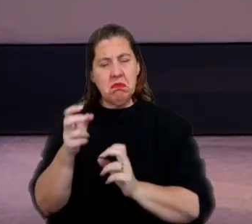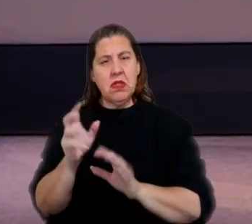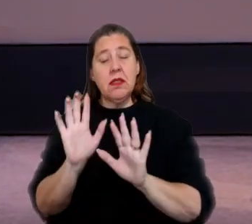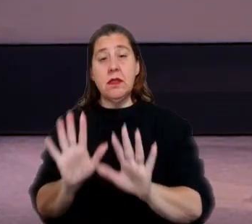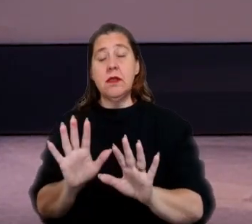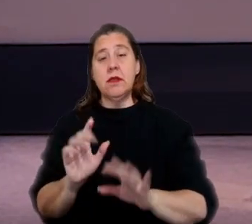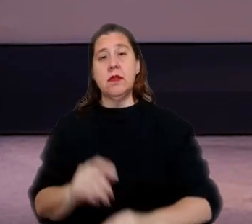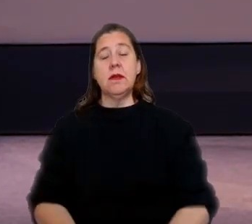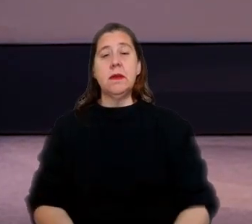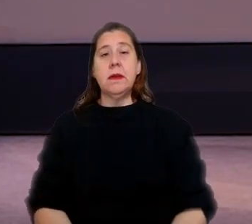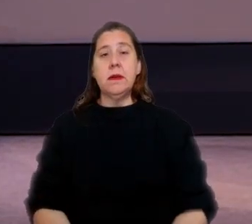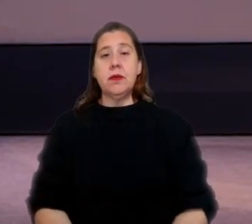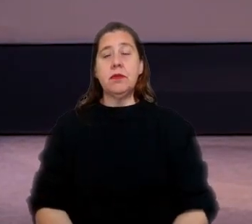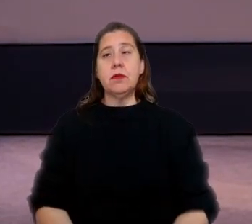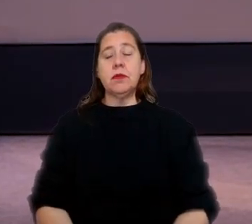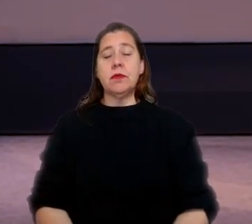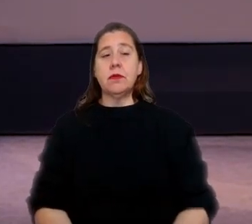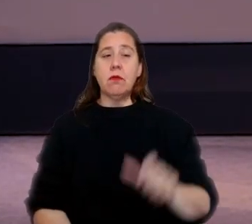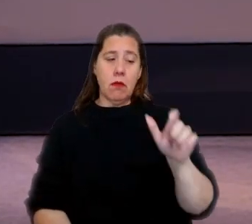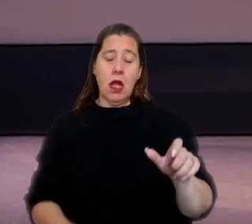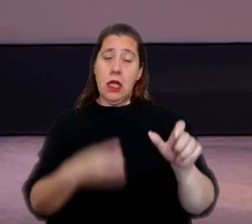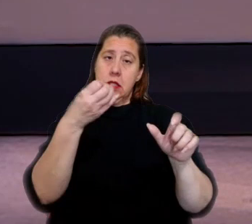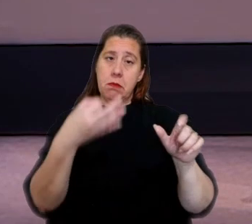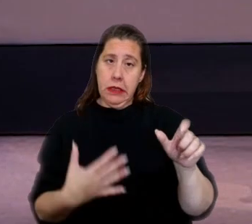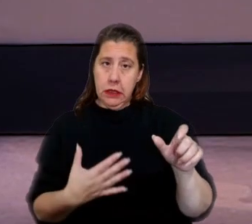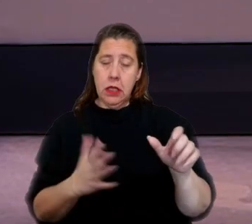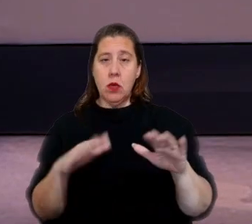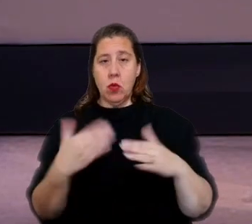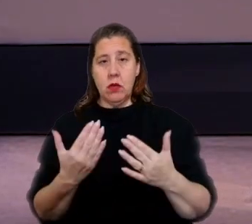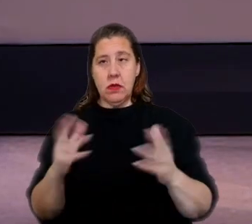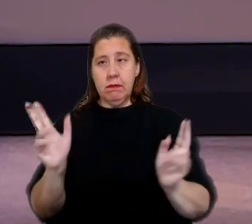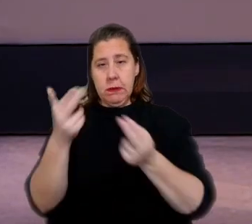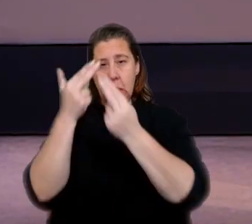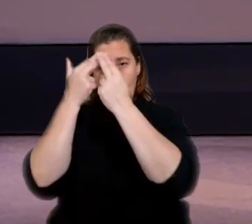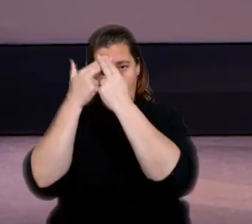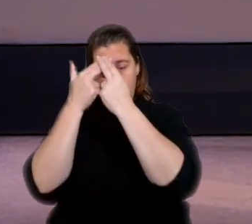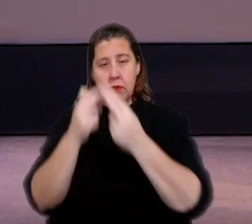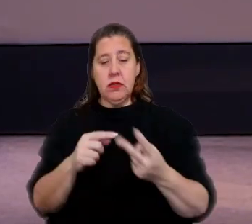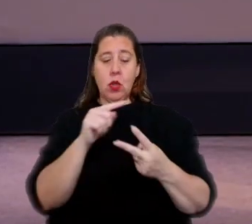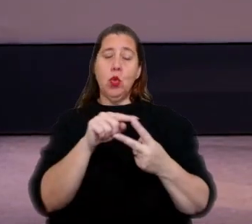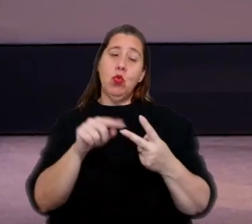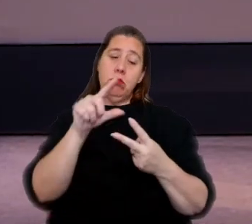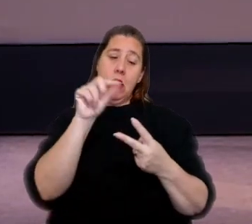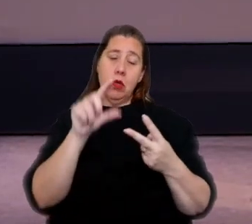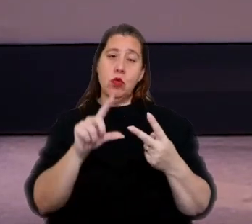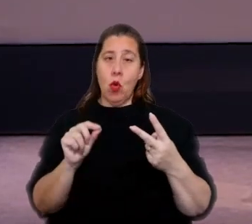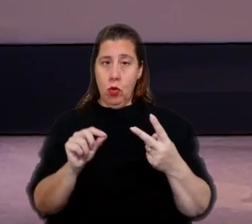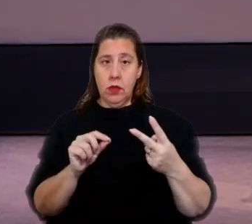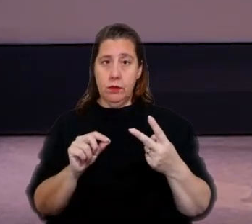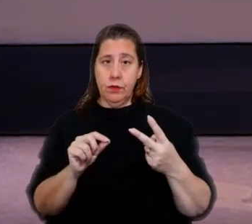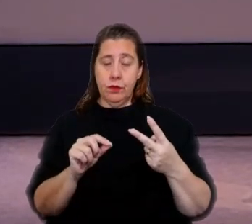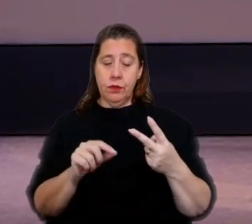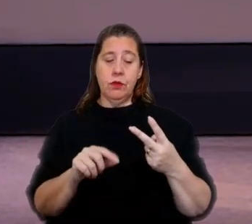né? Então assim, ele fala que quando você sofre um trauma, você tem duas